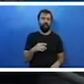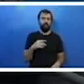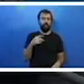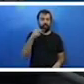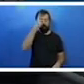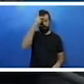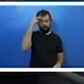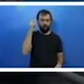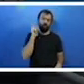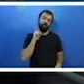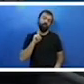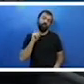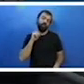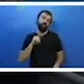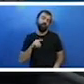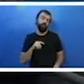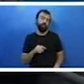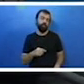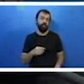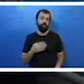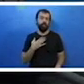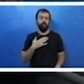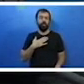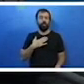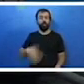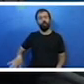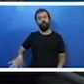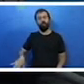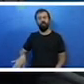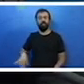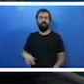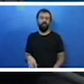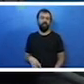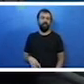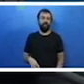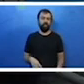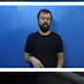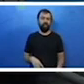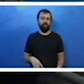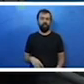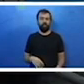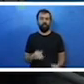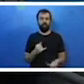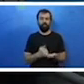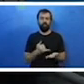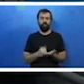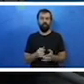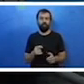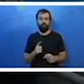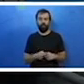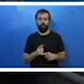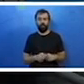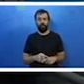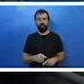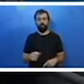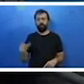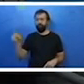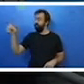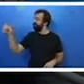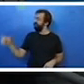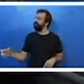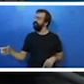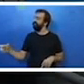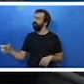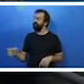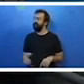Pessoal, antes de responder, olha quem apareceu na nossa aula de história. O que essa Anitta do Prequeté está